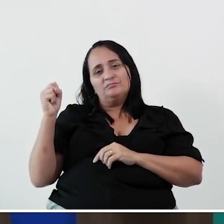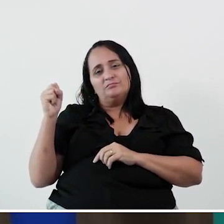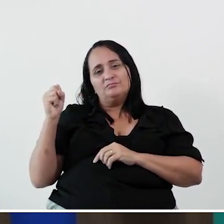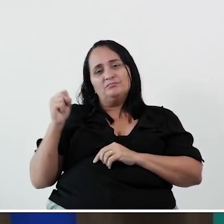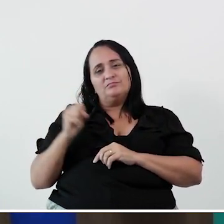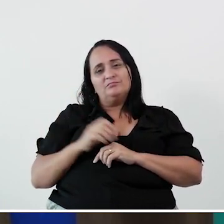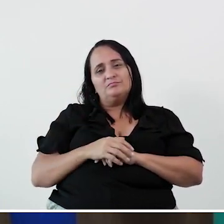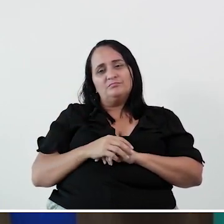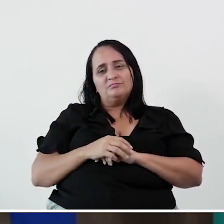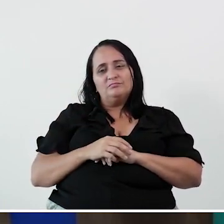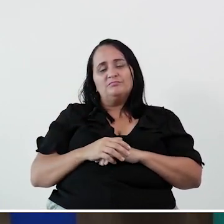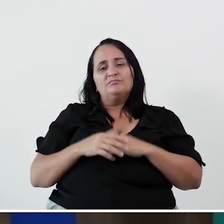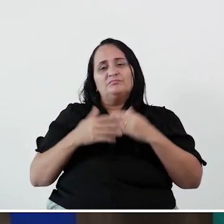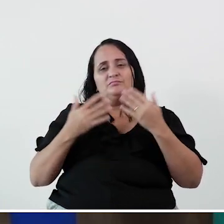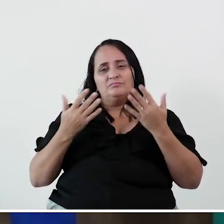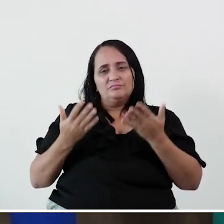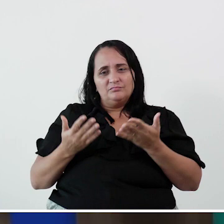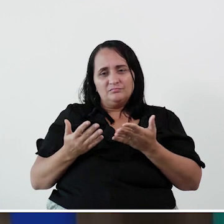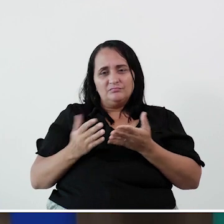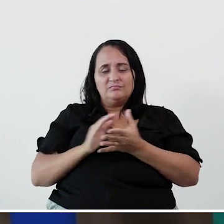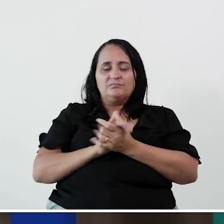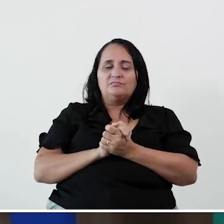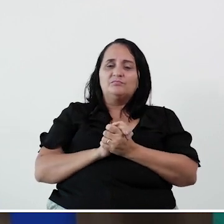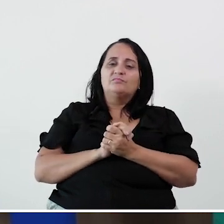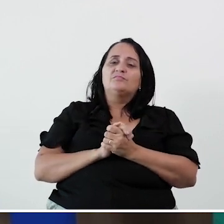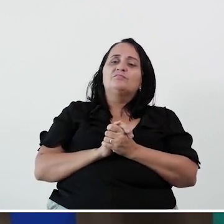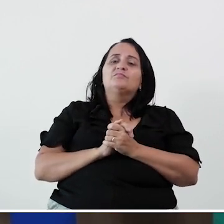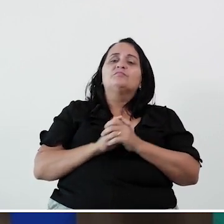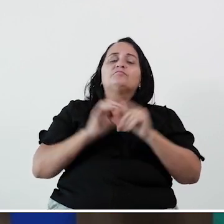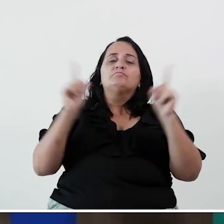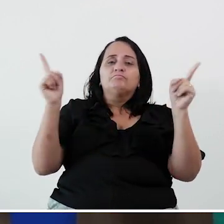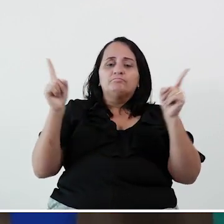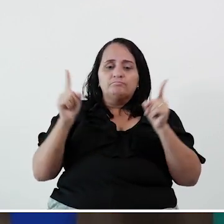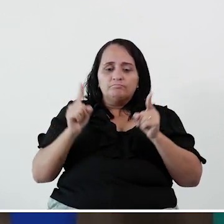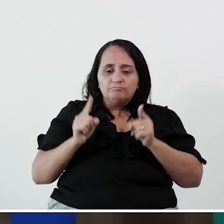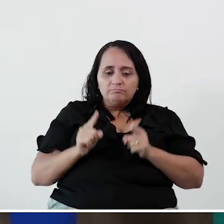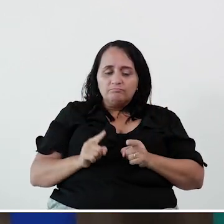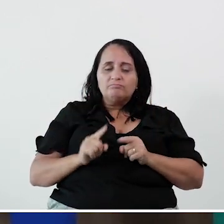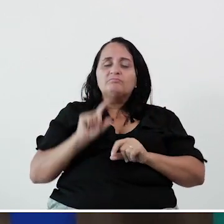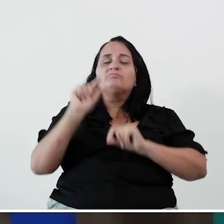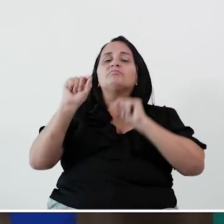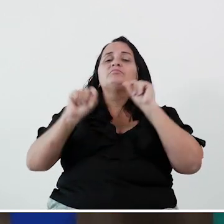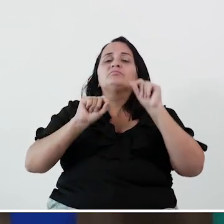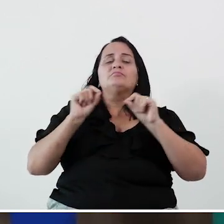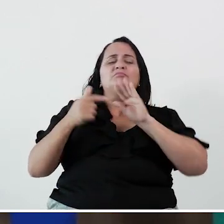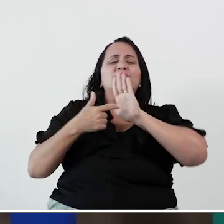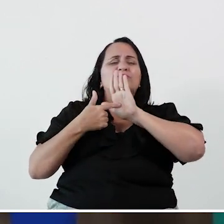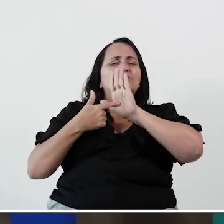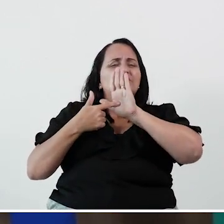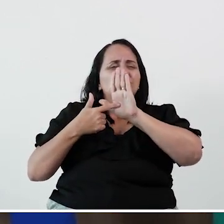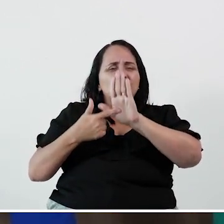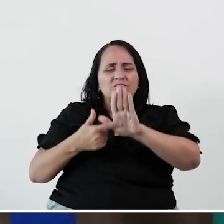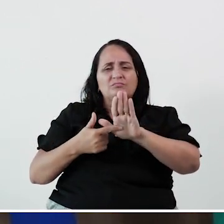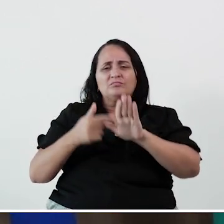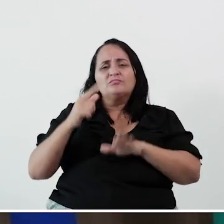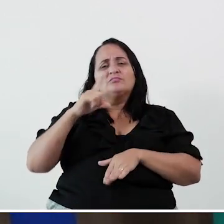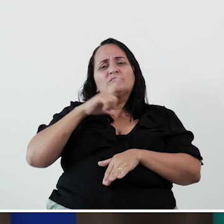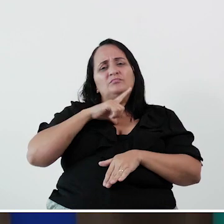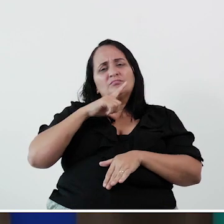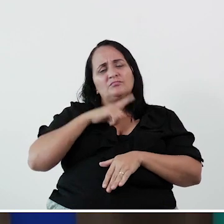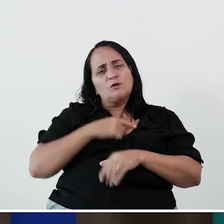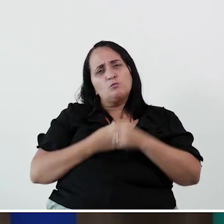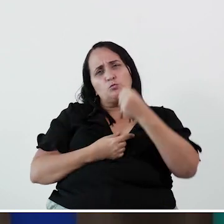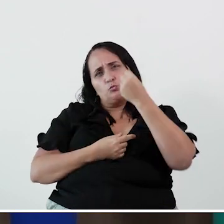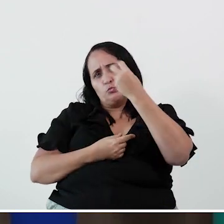Então, recapitulando, uma expressão numérica é toda expressão onde nós temos duas